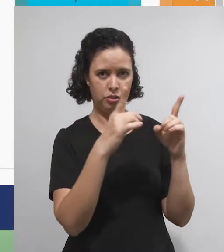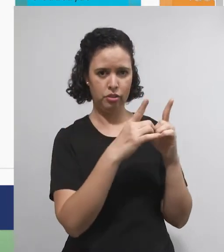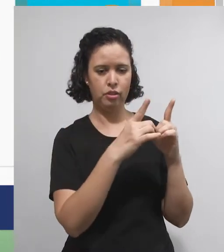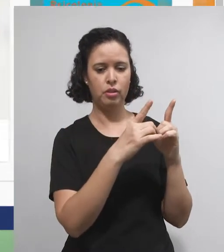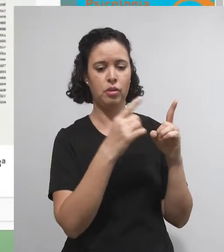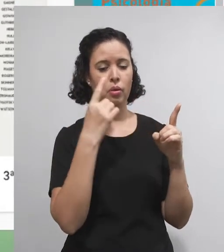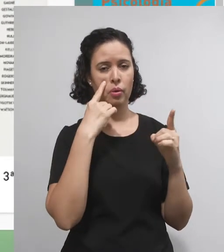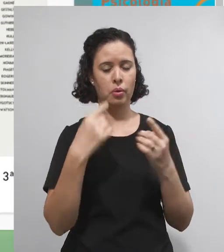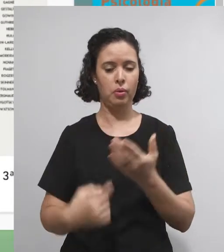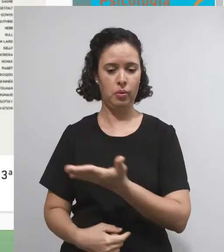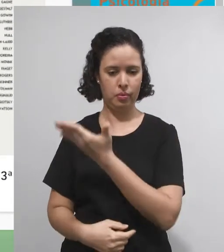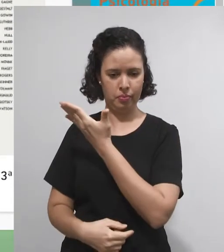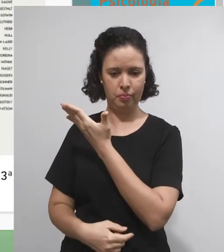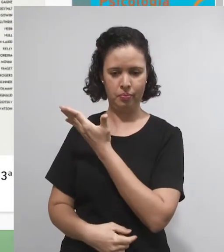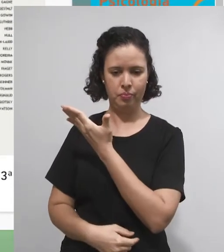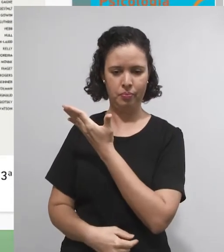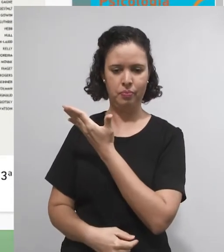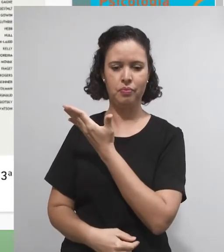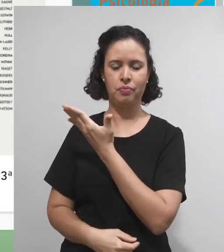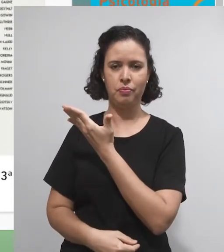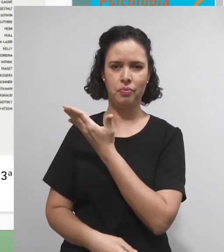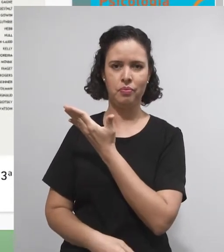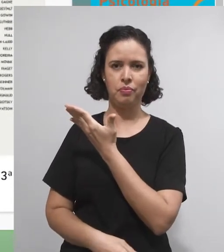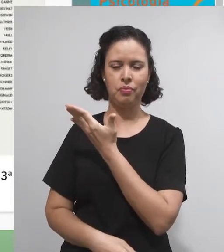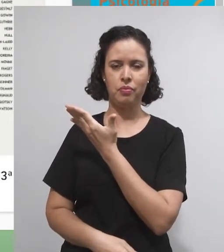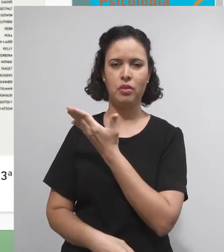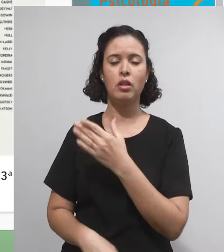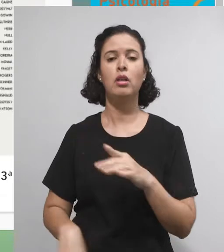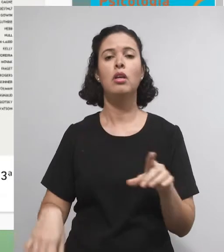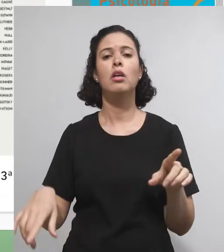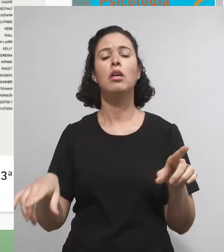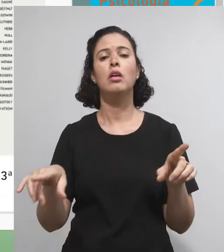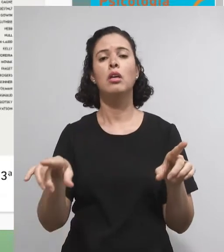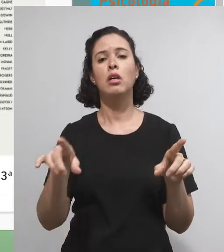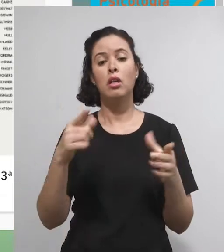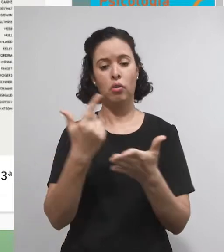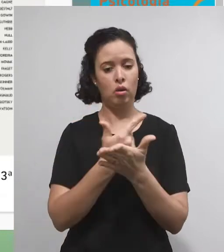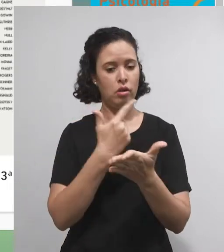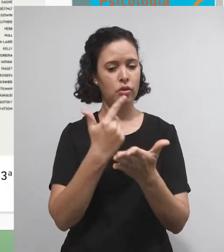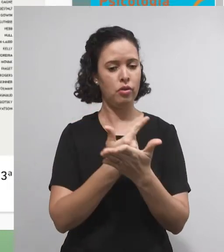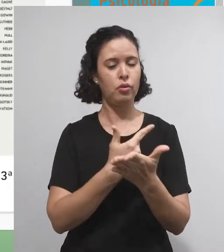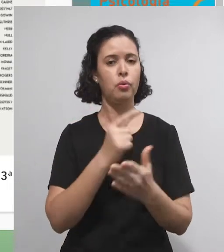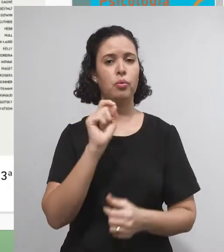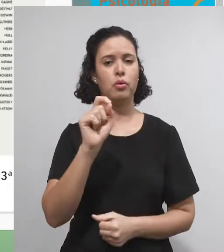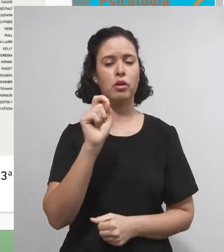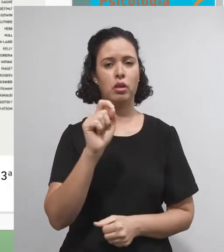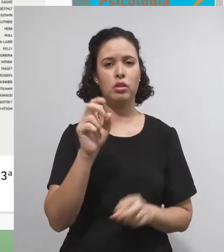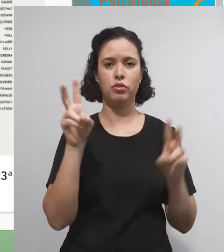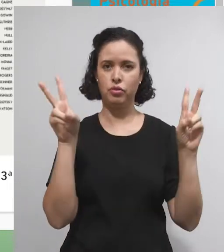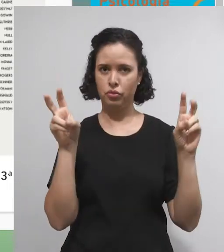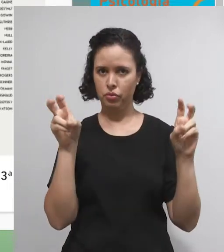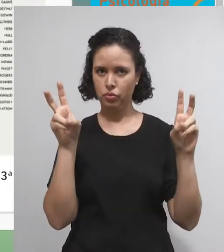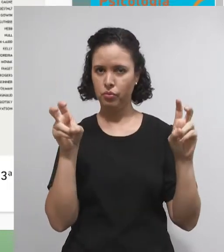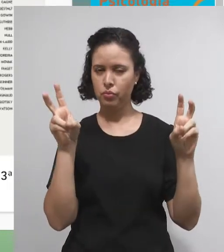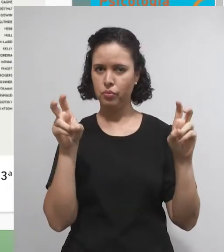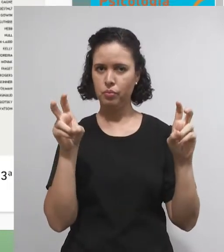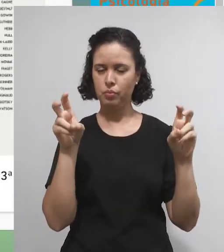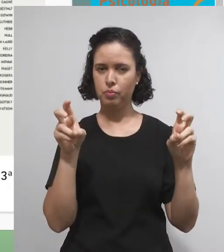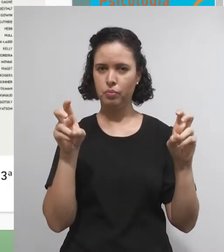Libânio. Vamos deixar aqui maiorzinho. Mas Didática, embora o livro, título